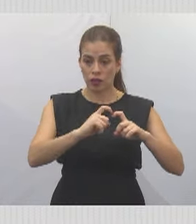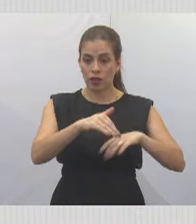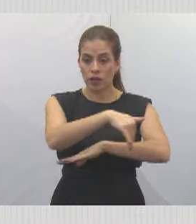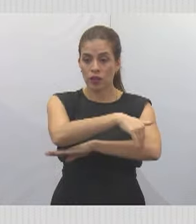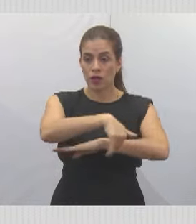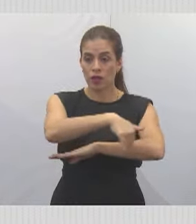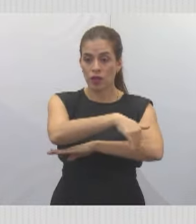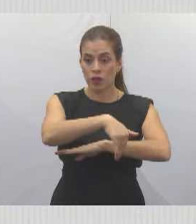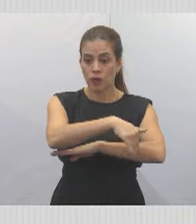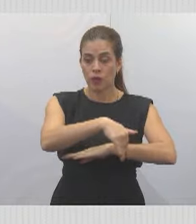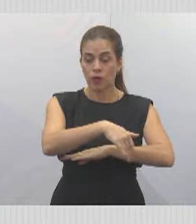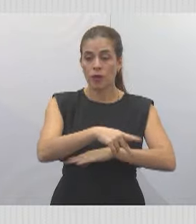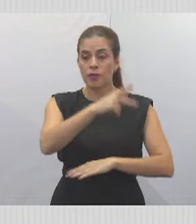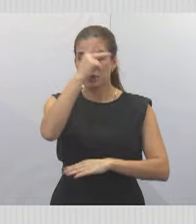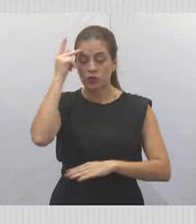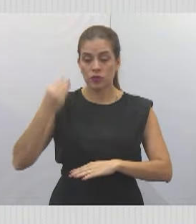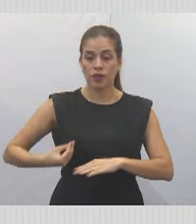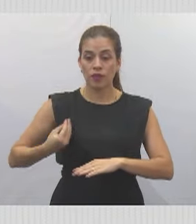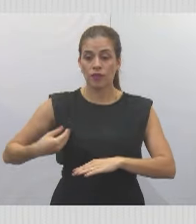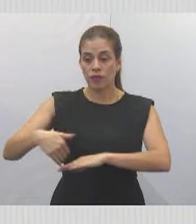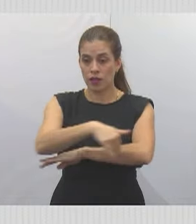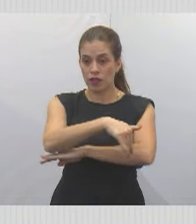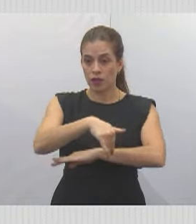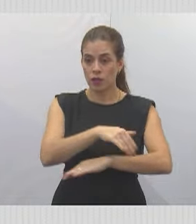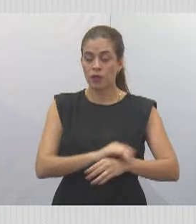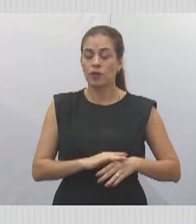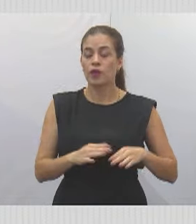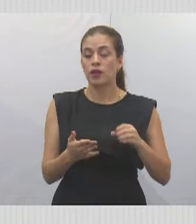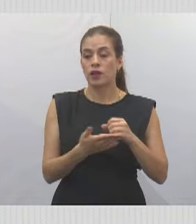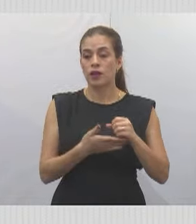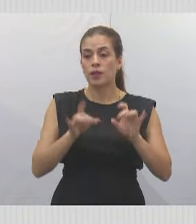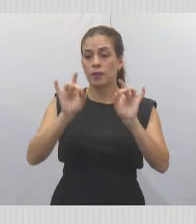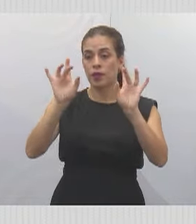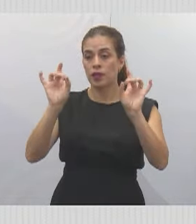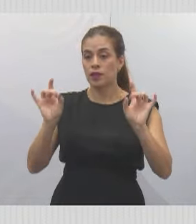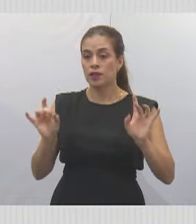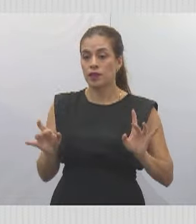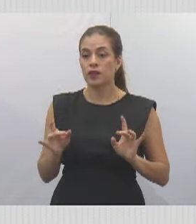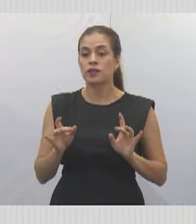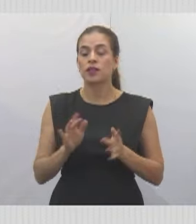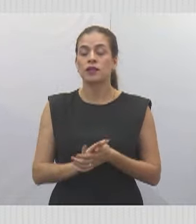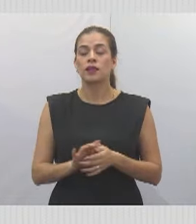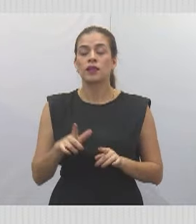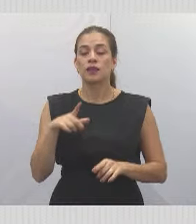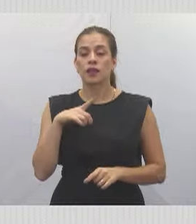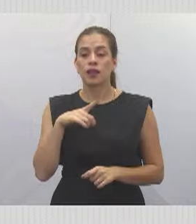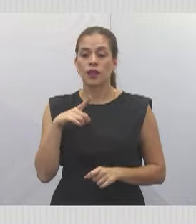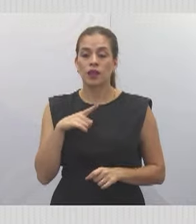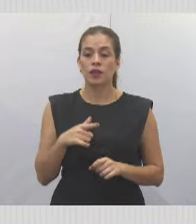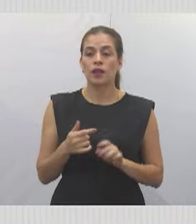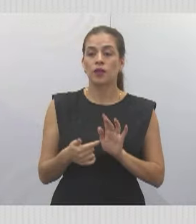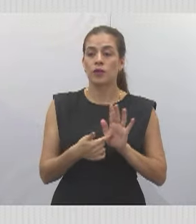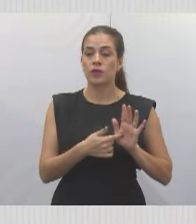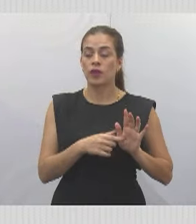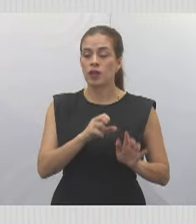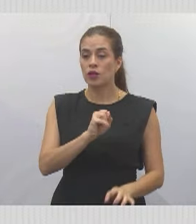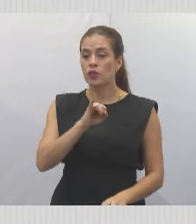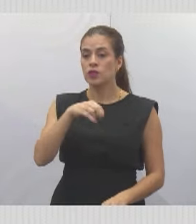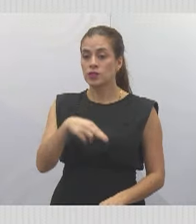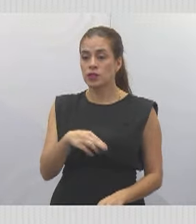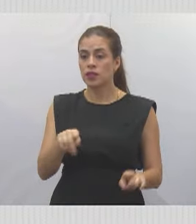situação de rua. Na atenção especializada, temos nosso serviço integrado de medicina, com as especialidades médicas, o Espaço Bem